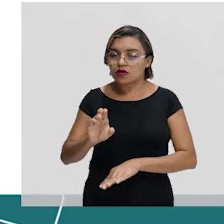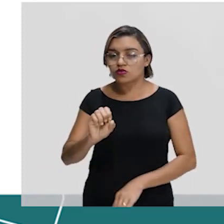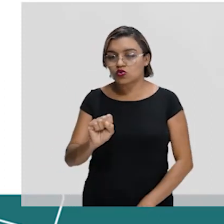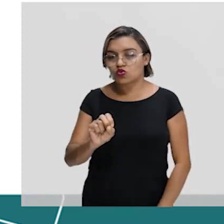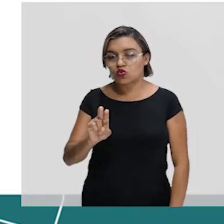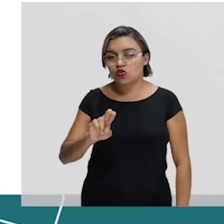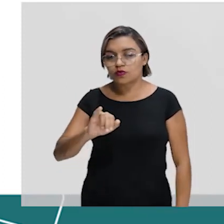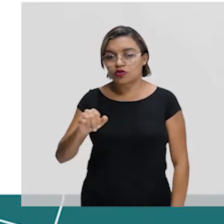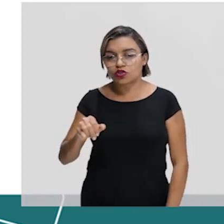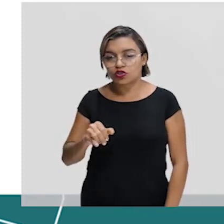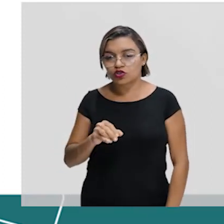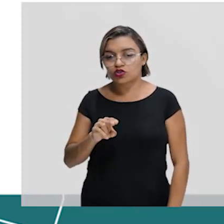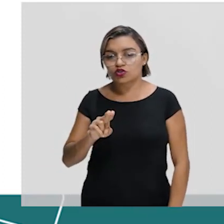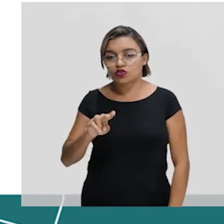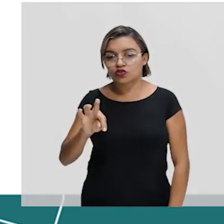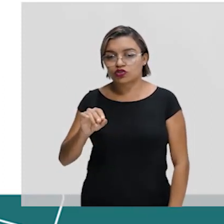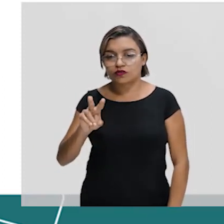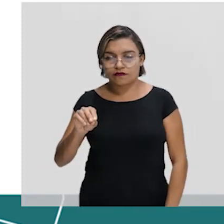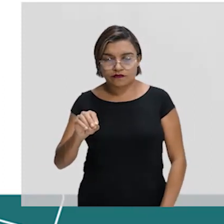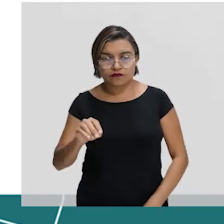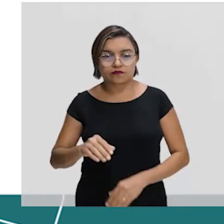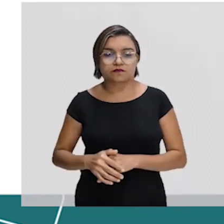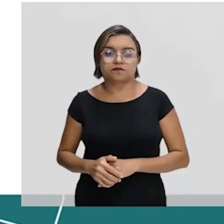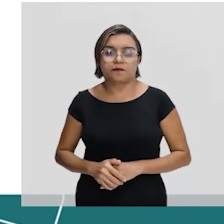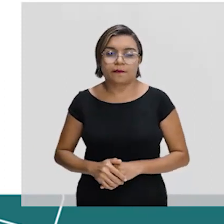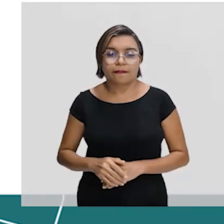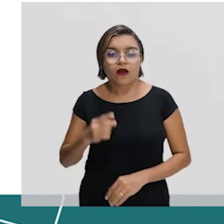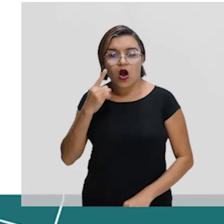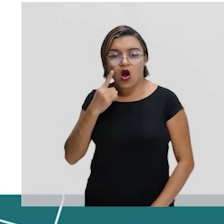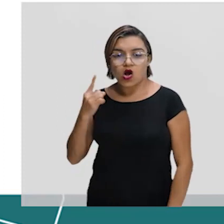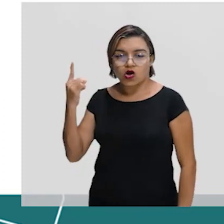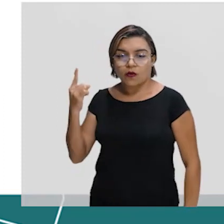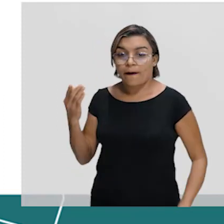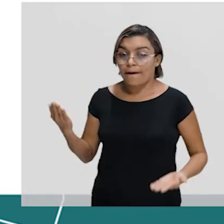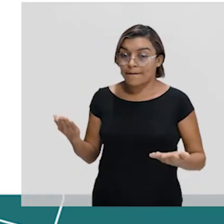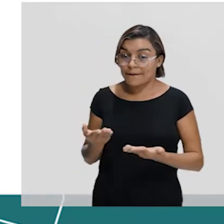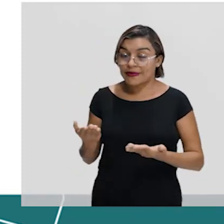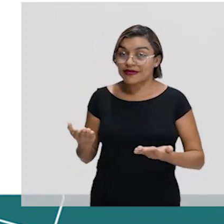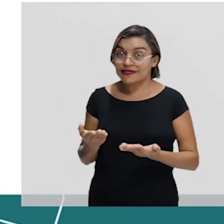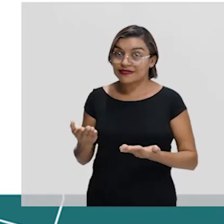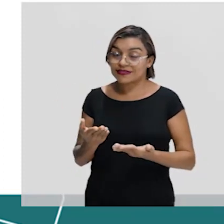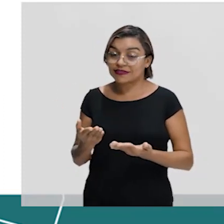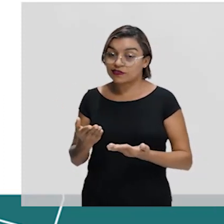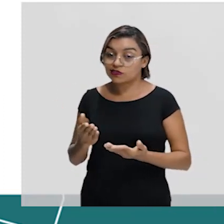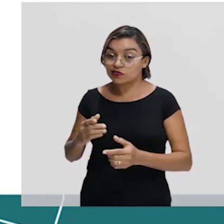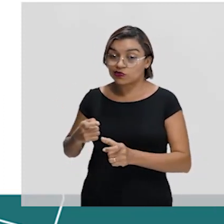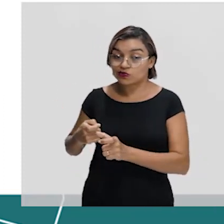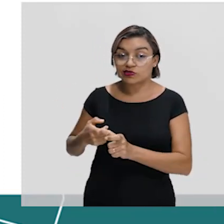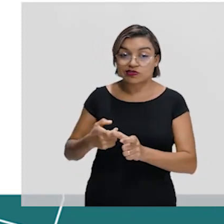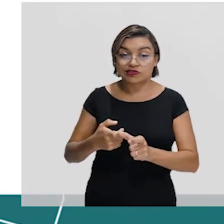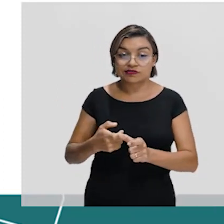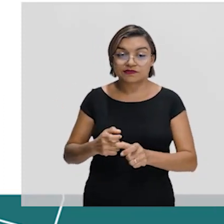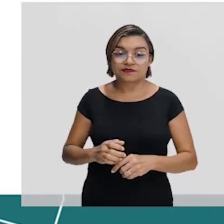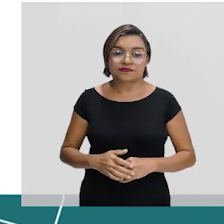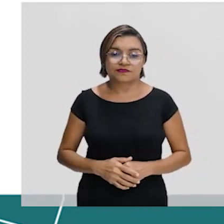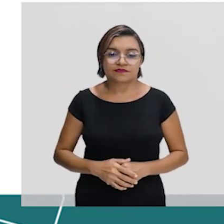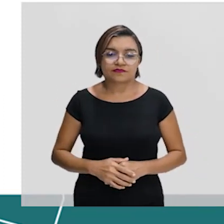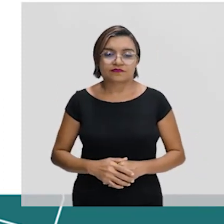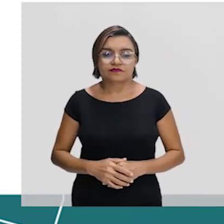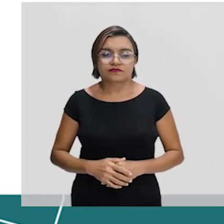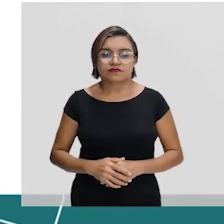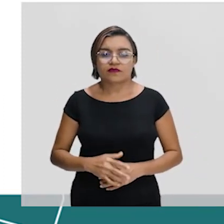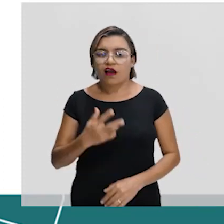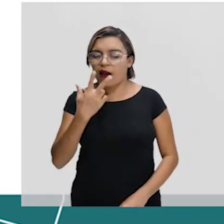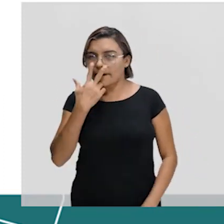Creio que mi mamá não viene. Aqui eu tenho presente do indicativo. Creio que minha mãe, acho que minha mãe não